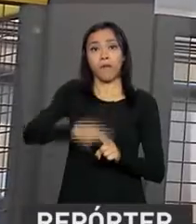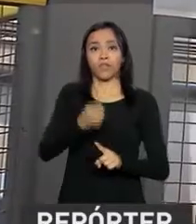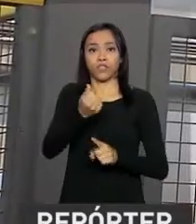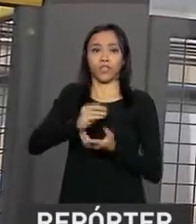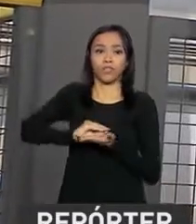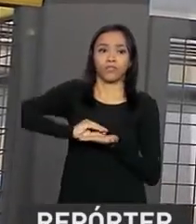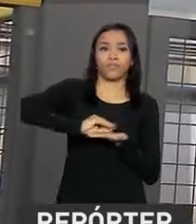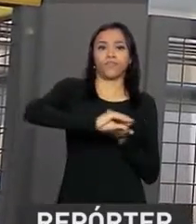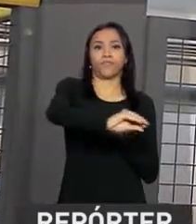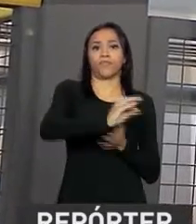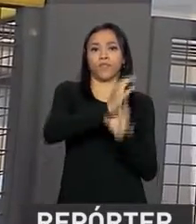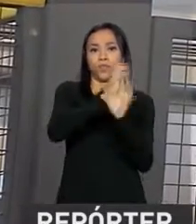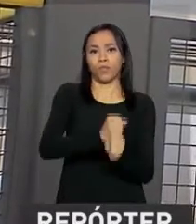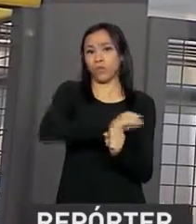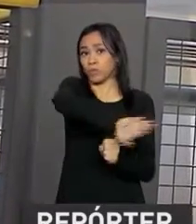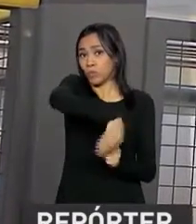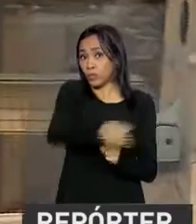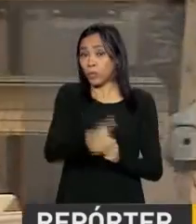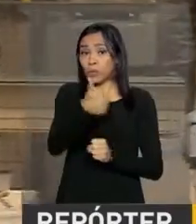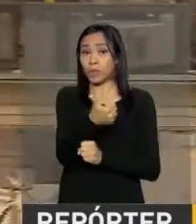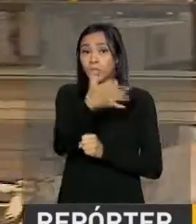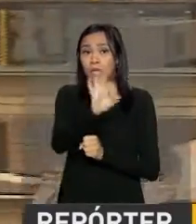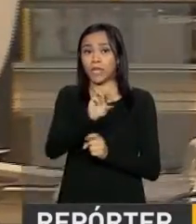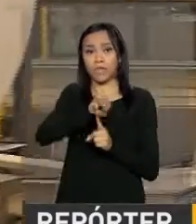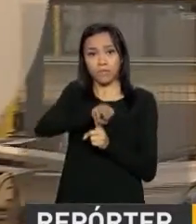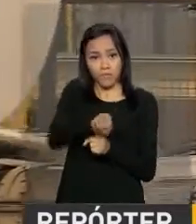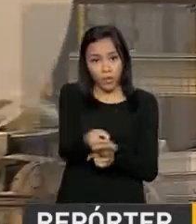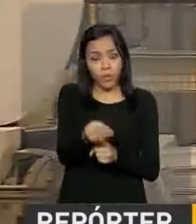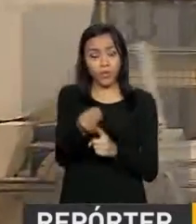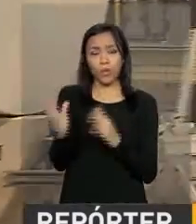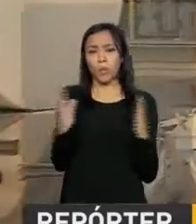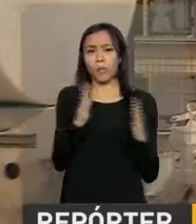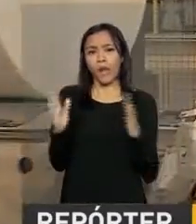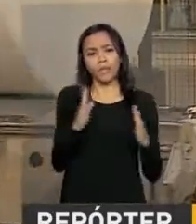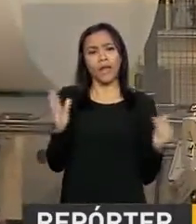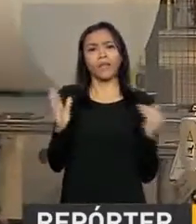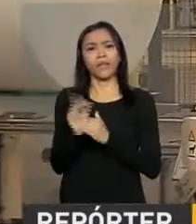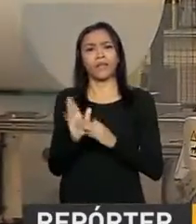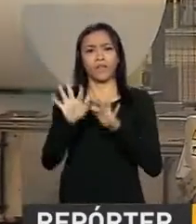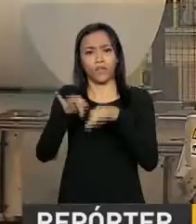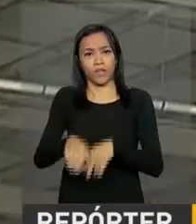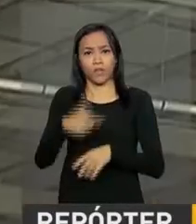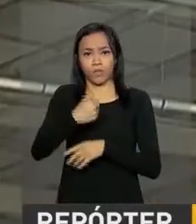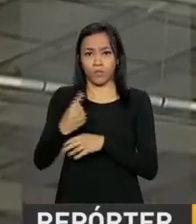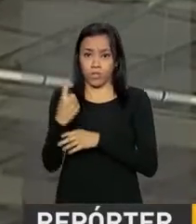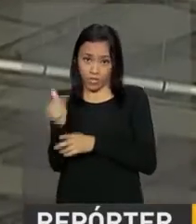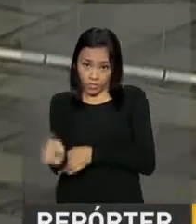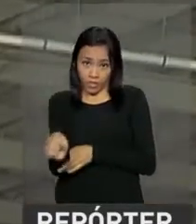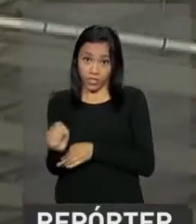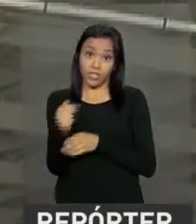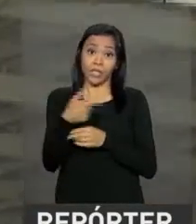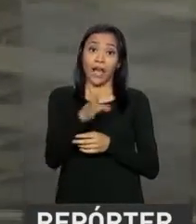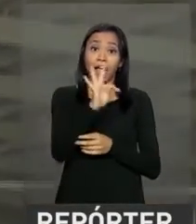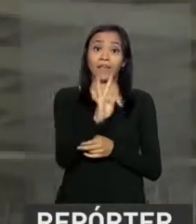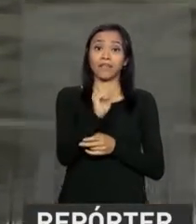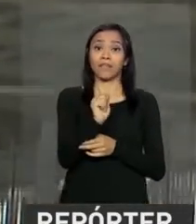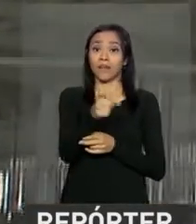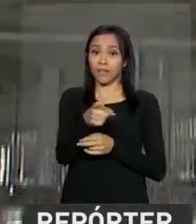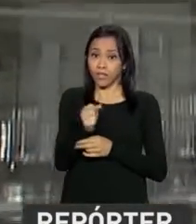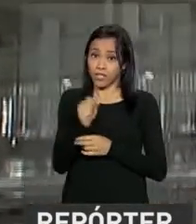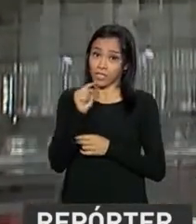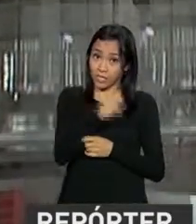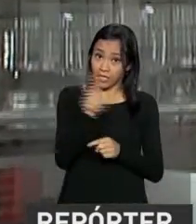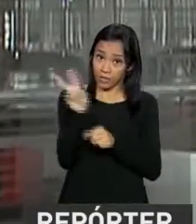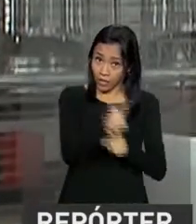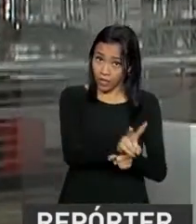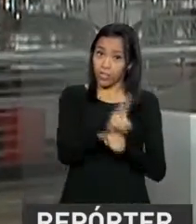R$ 2,3 bilhões para somar um total de R$ 10 bilhões com prazo prorrogado para o final de 2017. As taxas de financiamento dessa linha